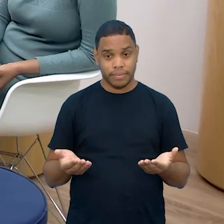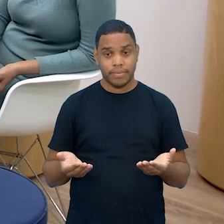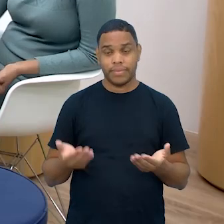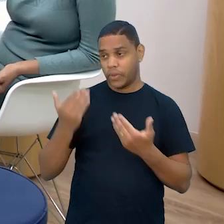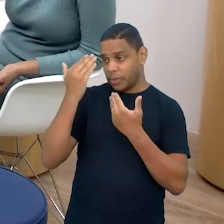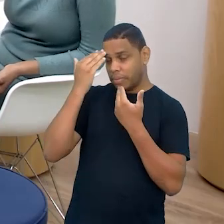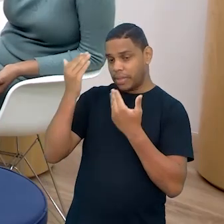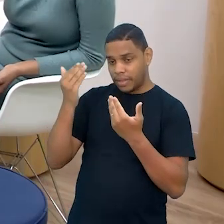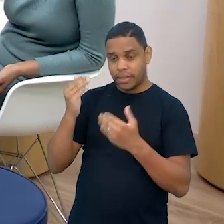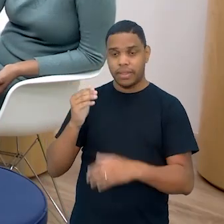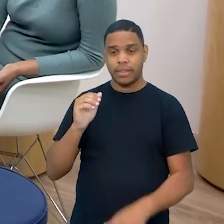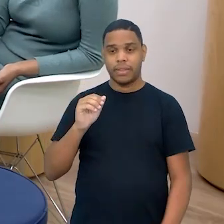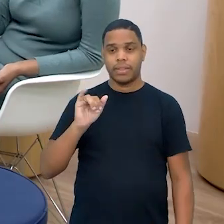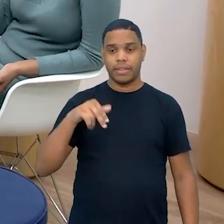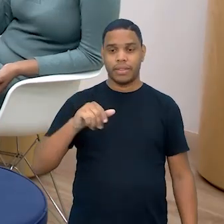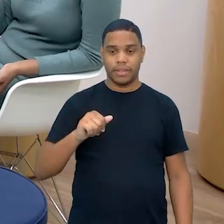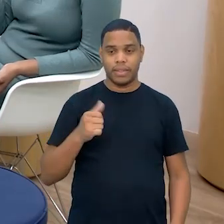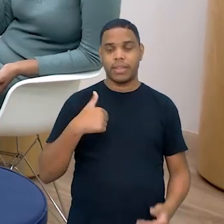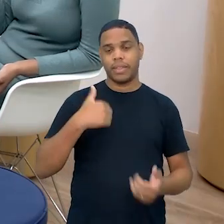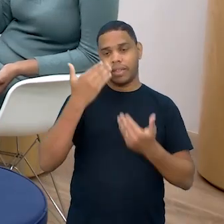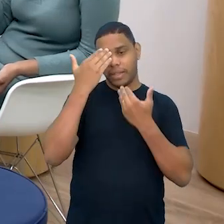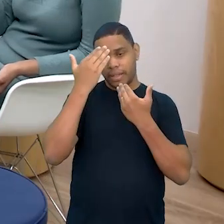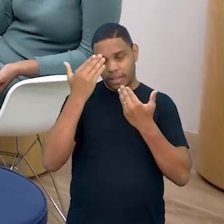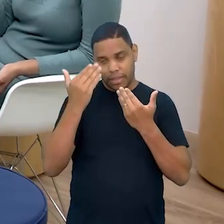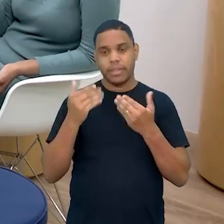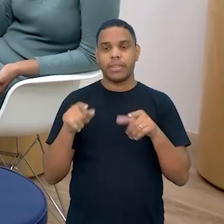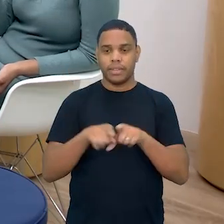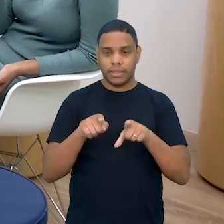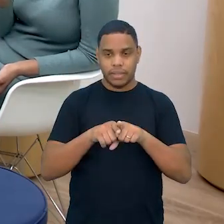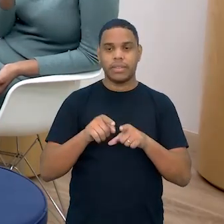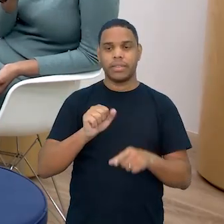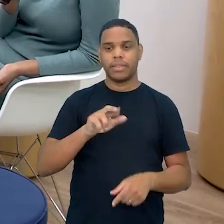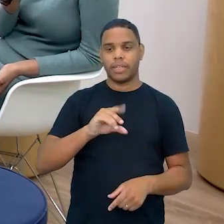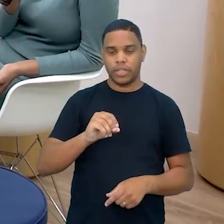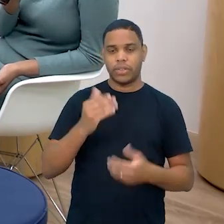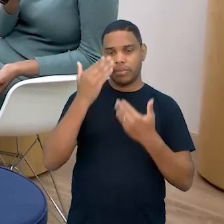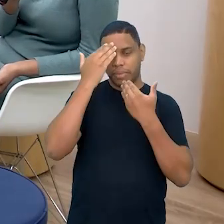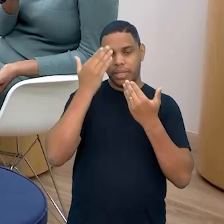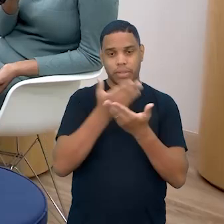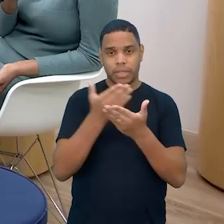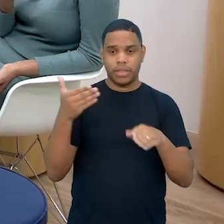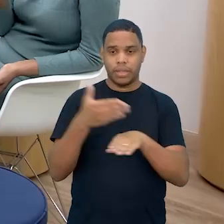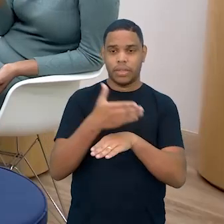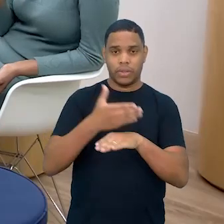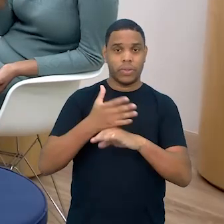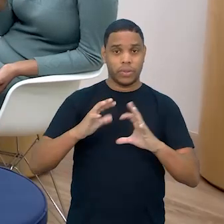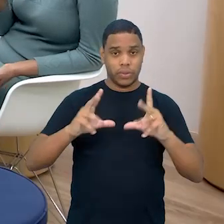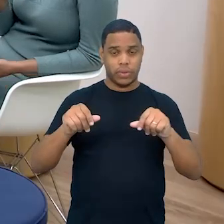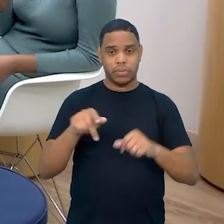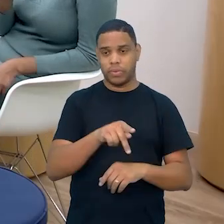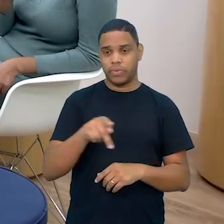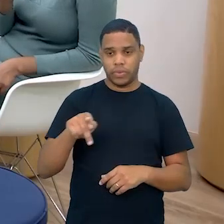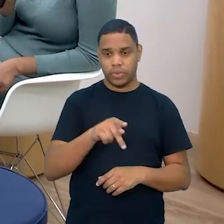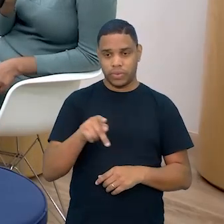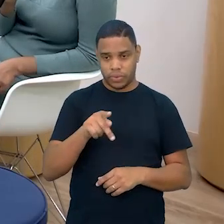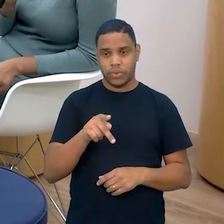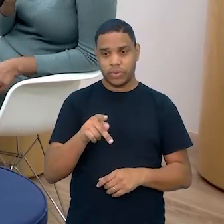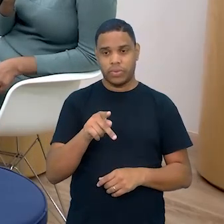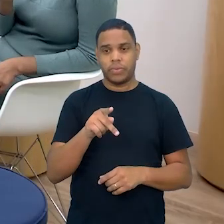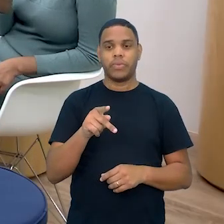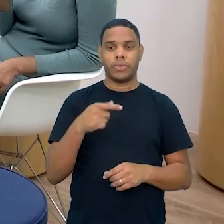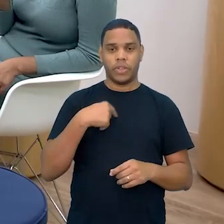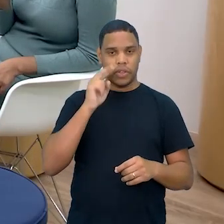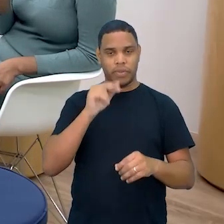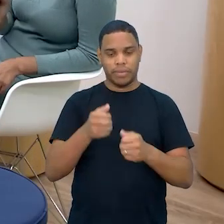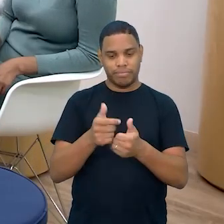muito obrigada. Eu que agradeço, Terezinha, agradeço ao Sérgio e agradeço a participação de todos os professores que eu fiquei acompanhando aqui